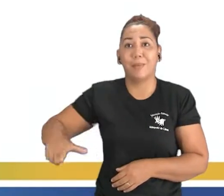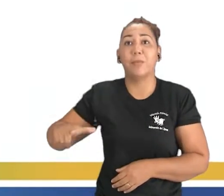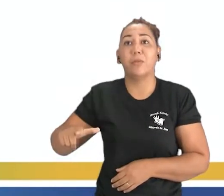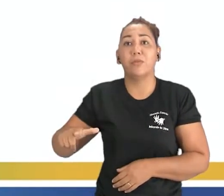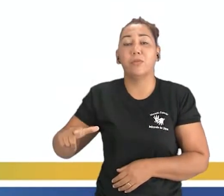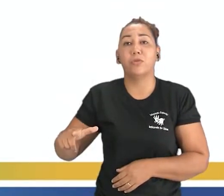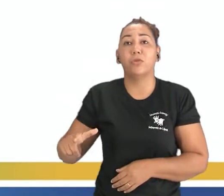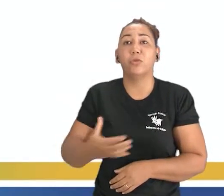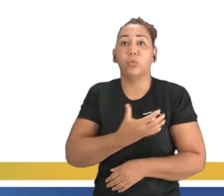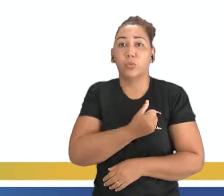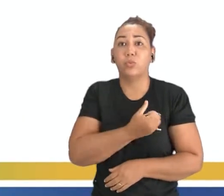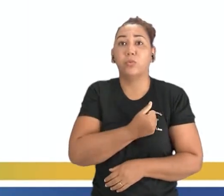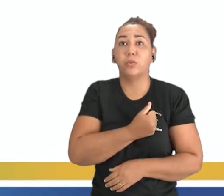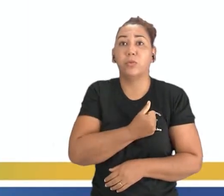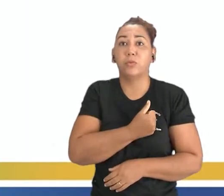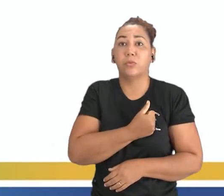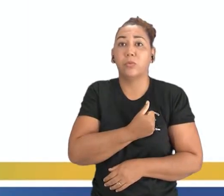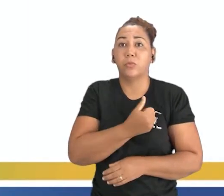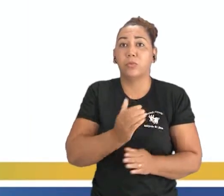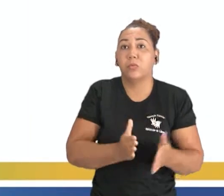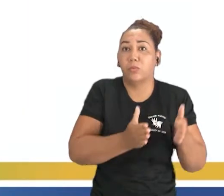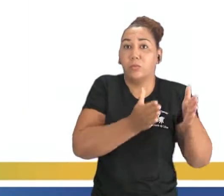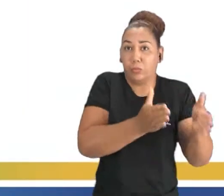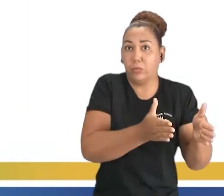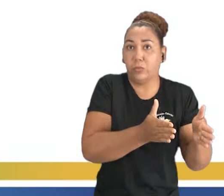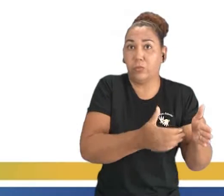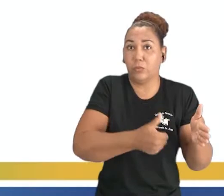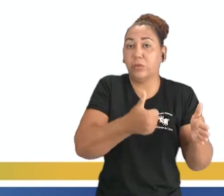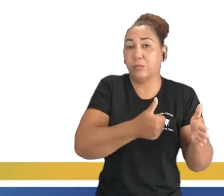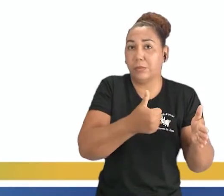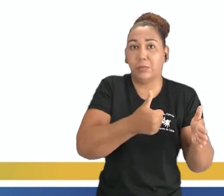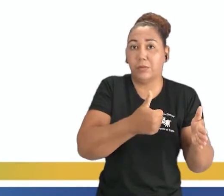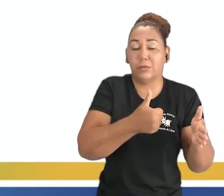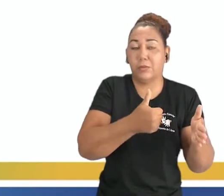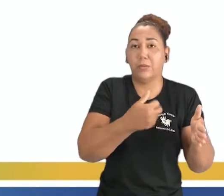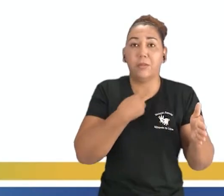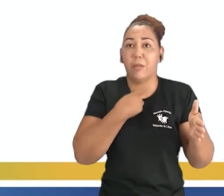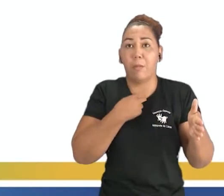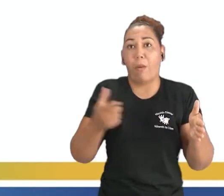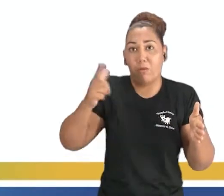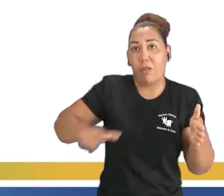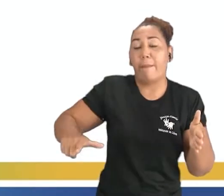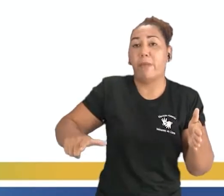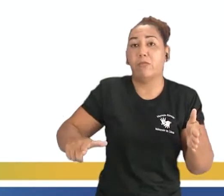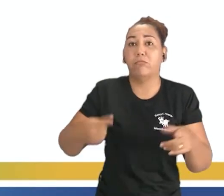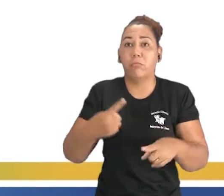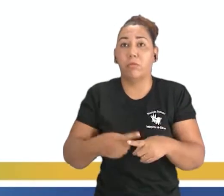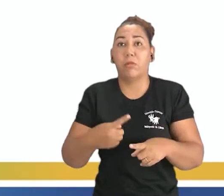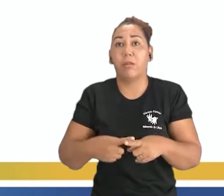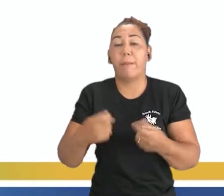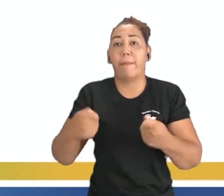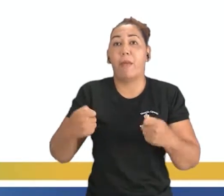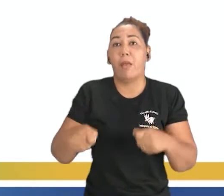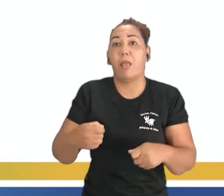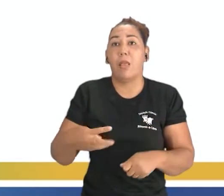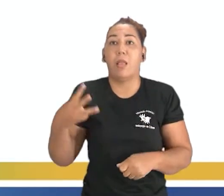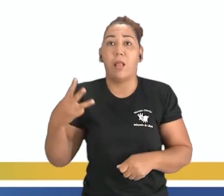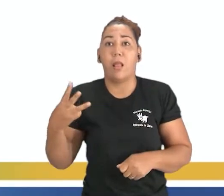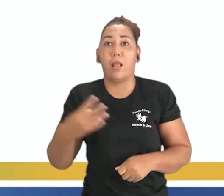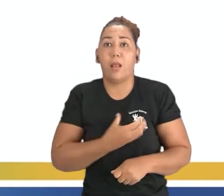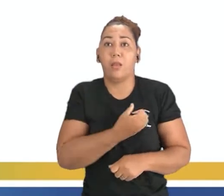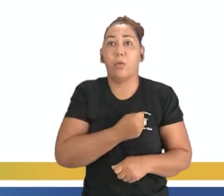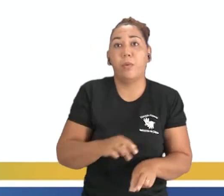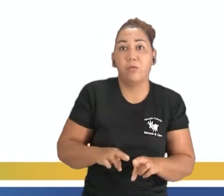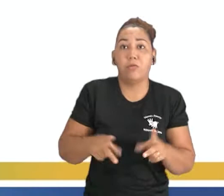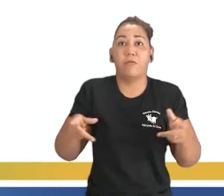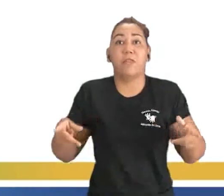o dígito que foi colocado lá na primeira casinha, né? Já que nós temos aí que ter um número com 3 algarismos distintos, diferentes, não